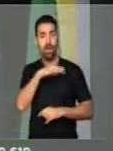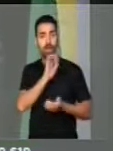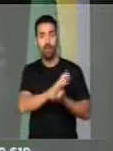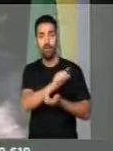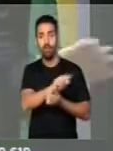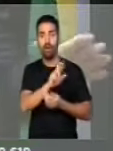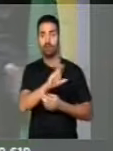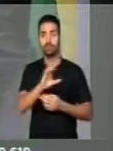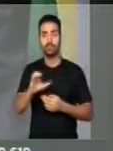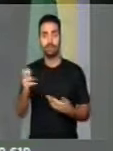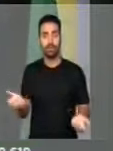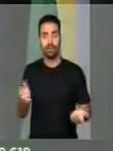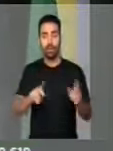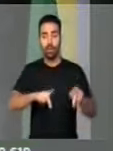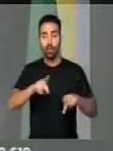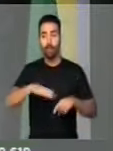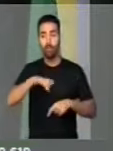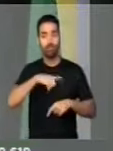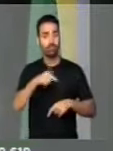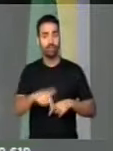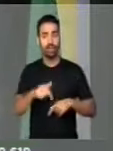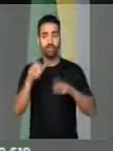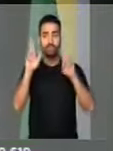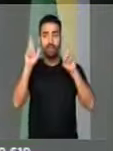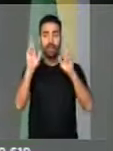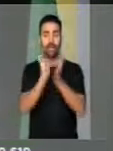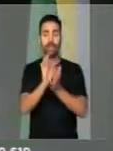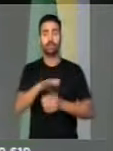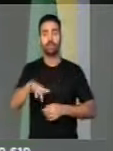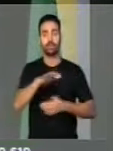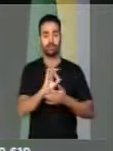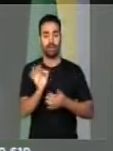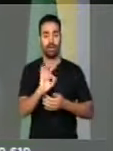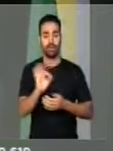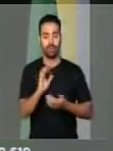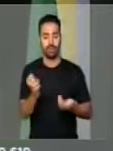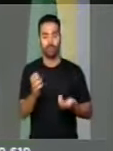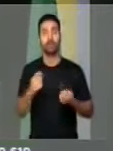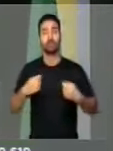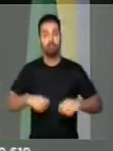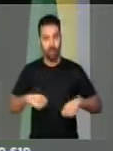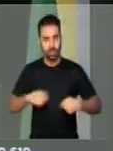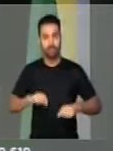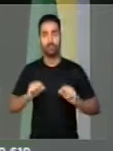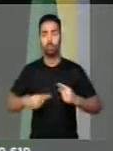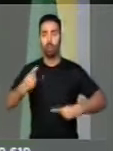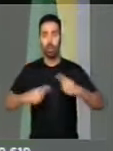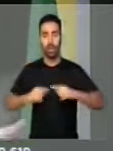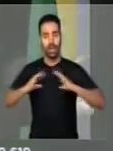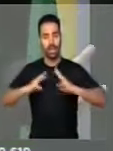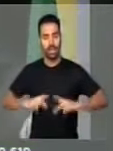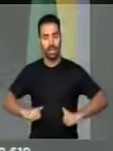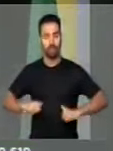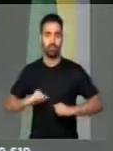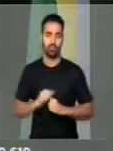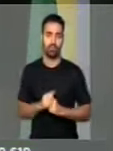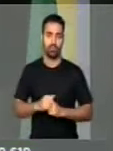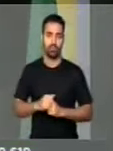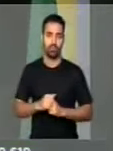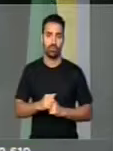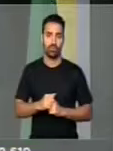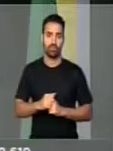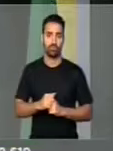está sem esperança com homens públicos e com a política. Precisamos fazer uma política limpa, moral, ética, e não tem como fazer isso